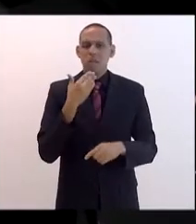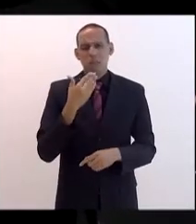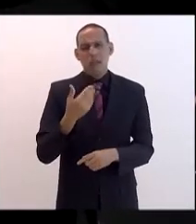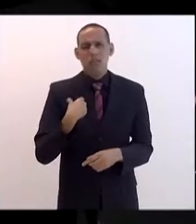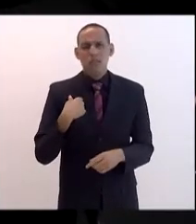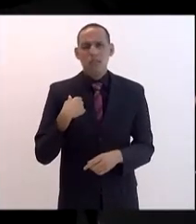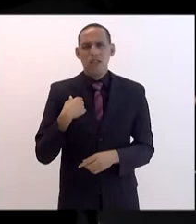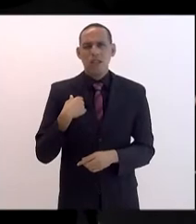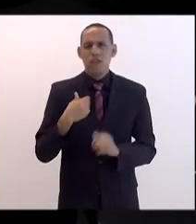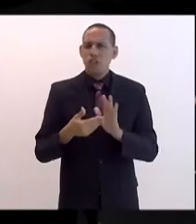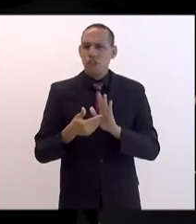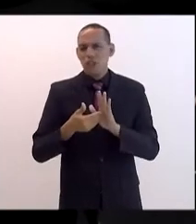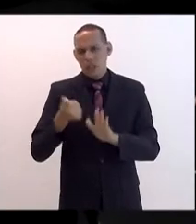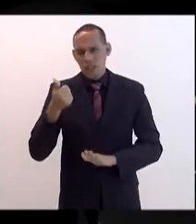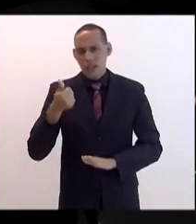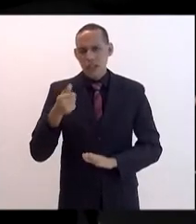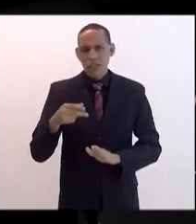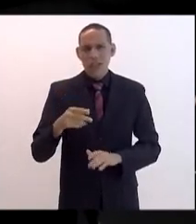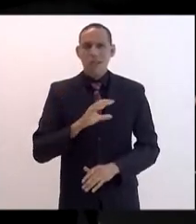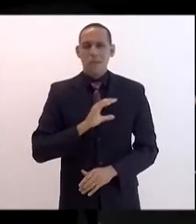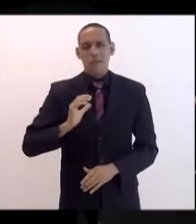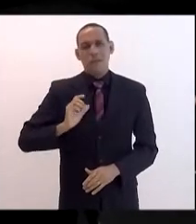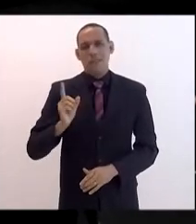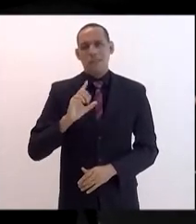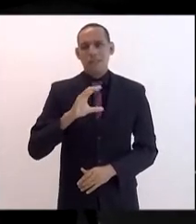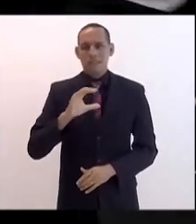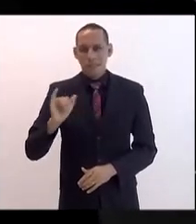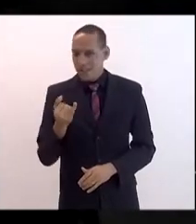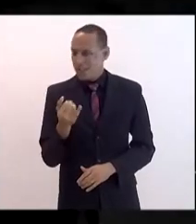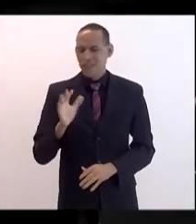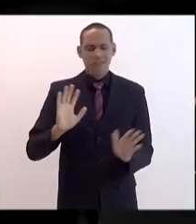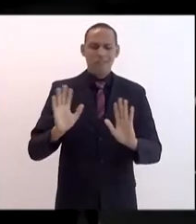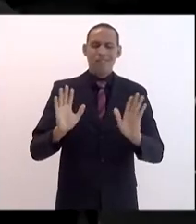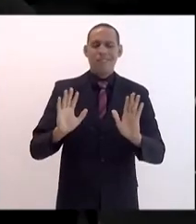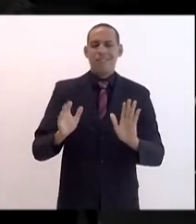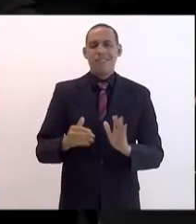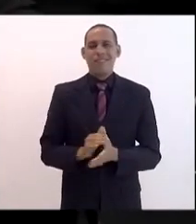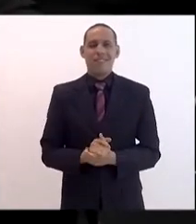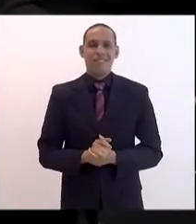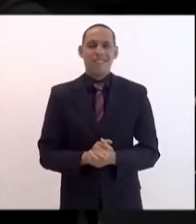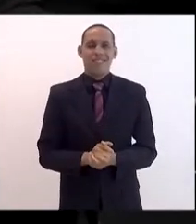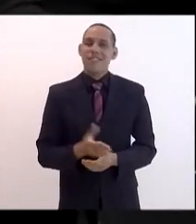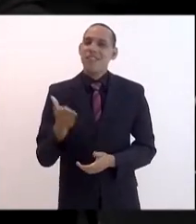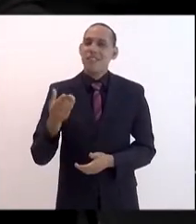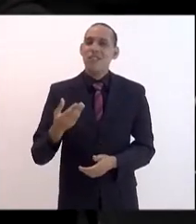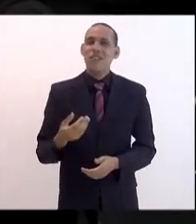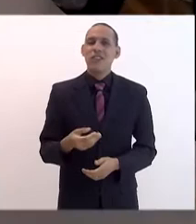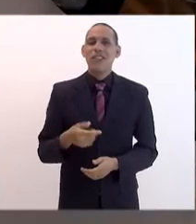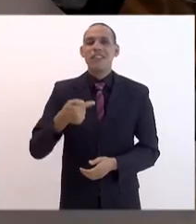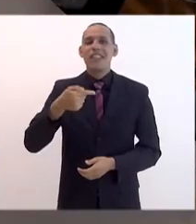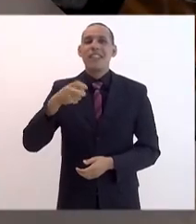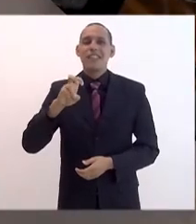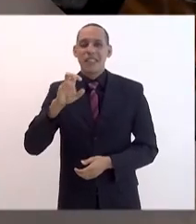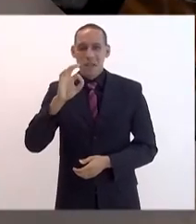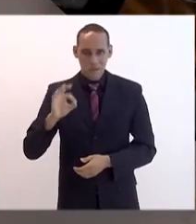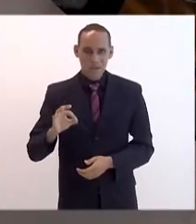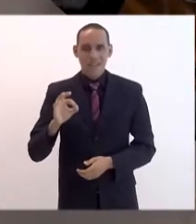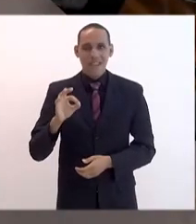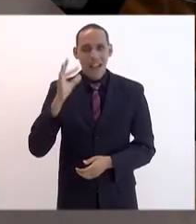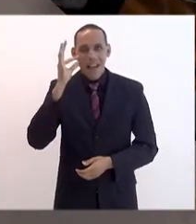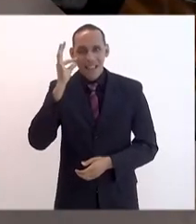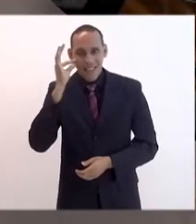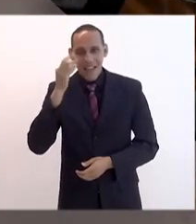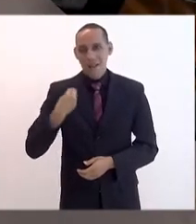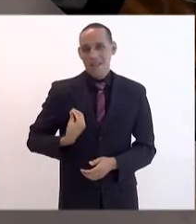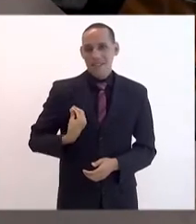excluído da comissão. Não será. Da CCJ, por favor. De maneira alguma. O senhor participou de 75% dos tempos. Não,